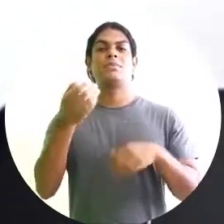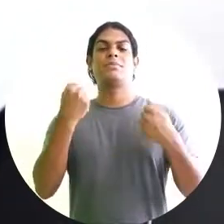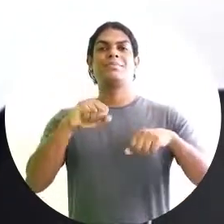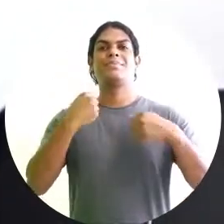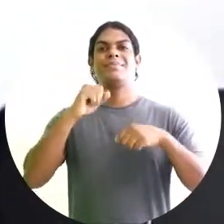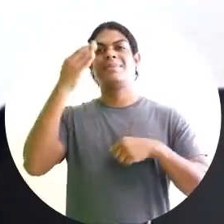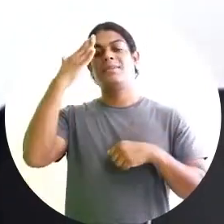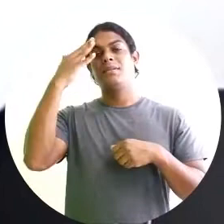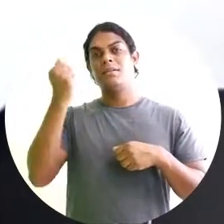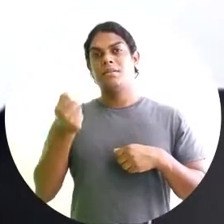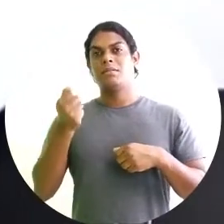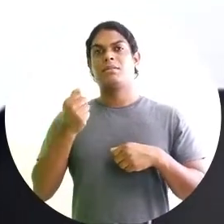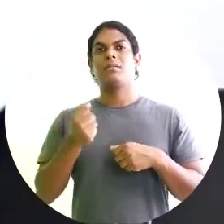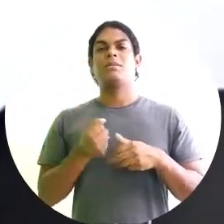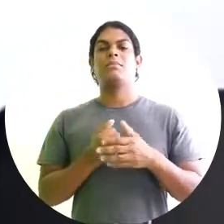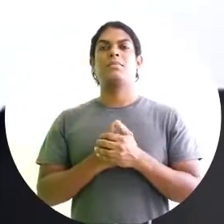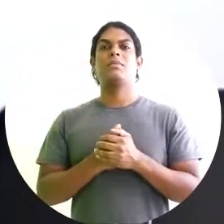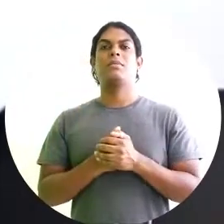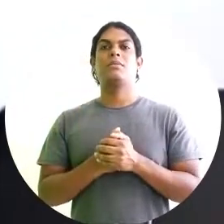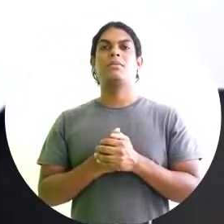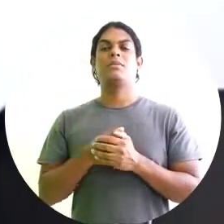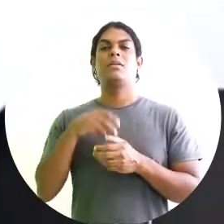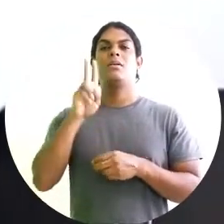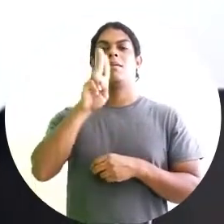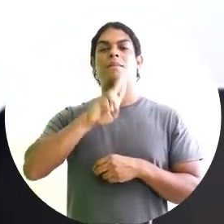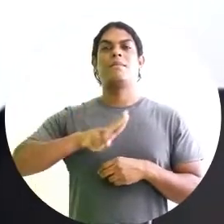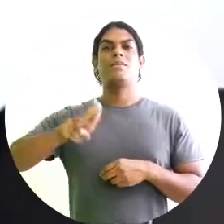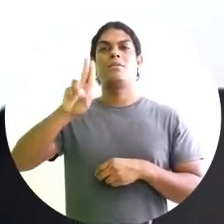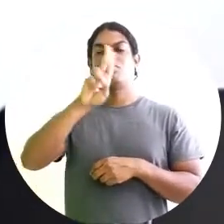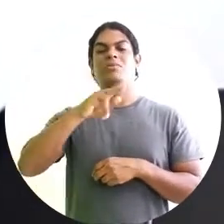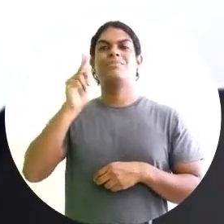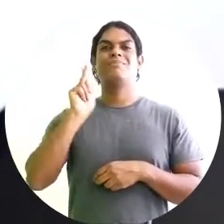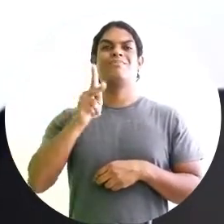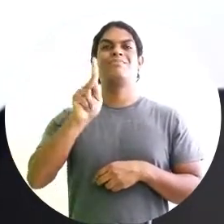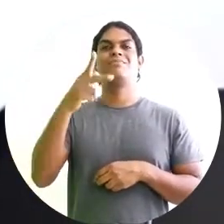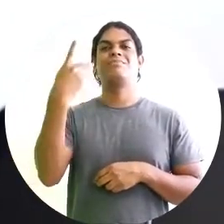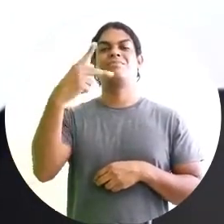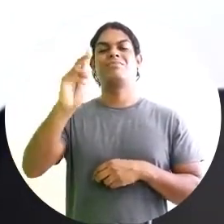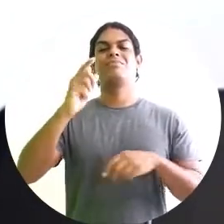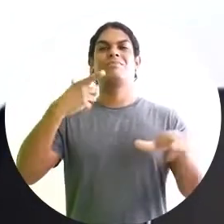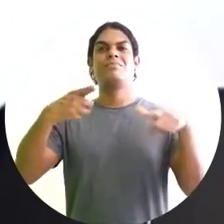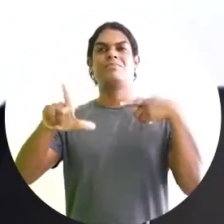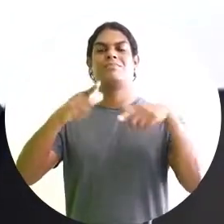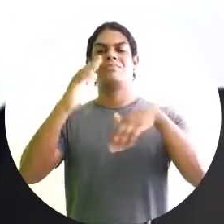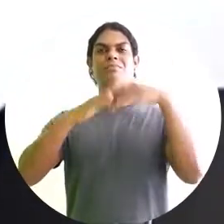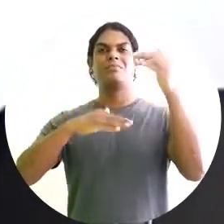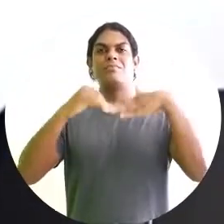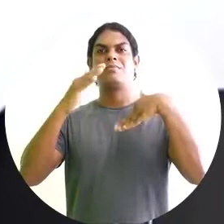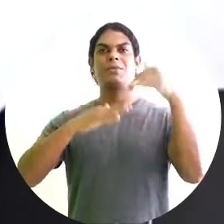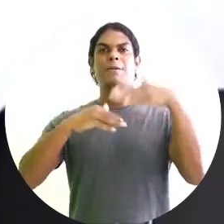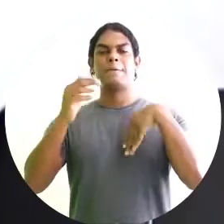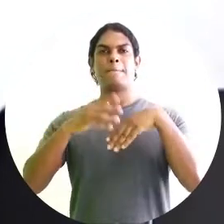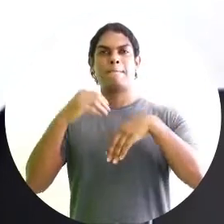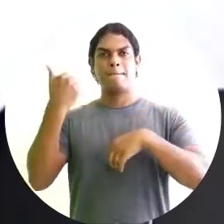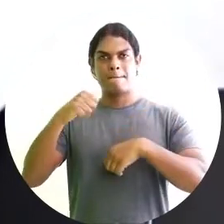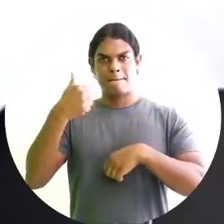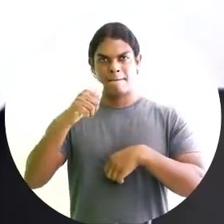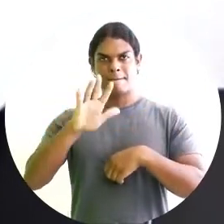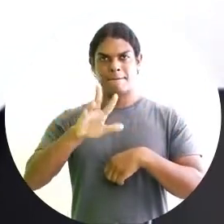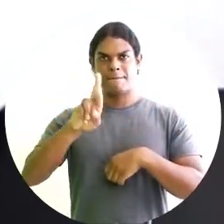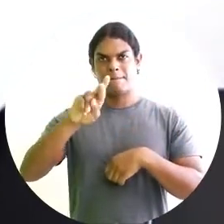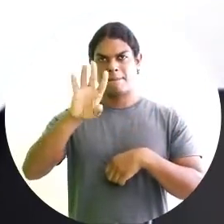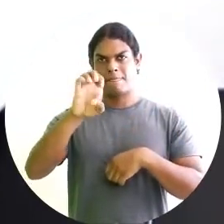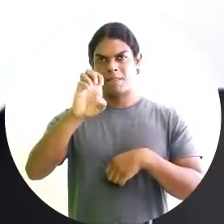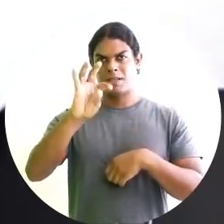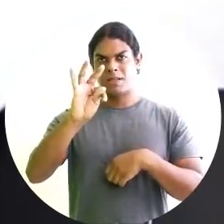cor e salteado para poder seguir no seu labor, ou seja, na sua atividade profissional. Primeiro,